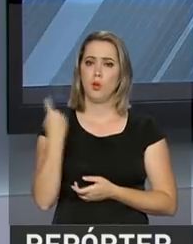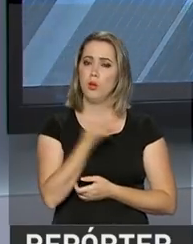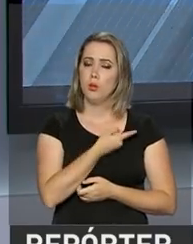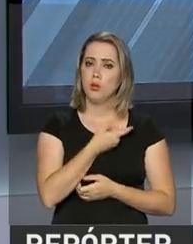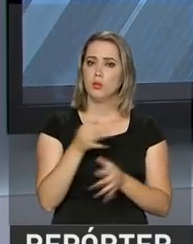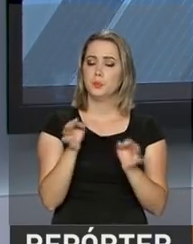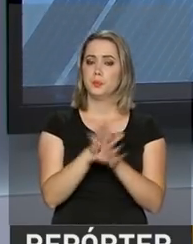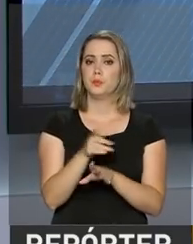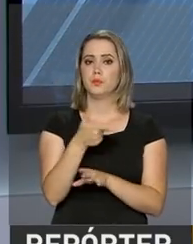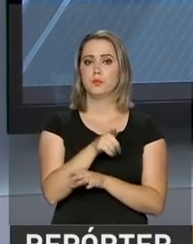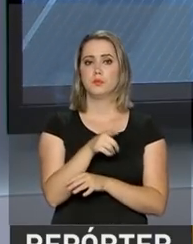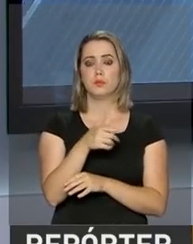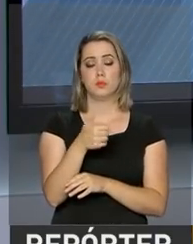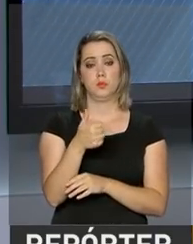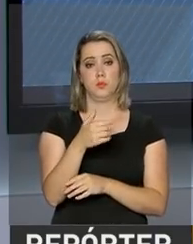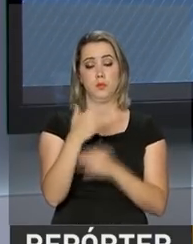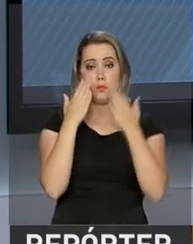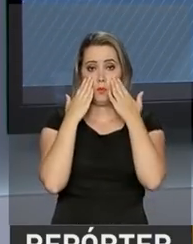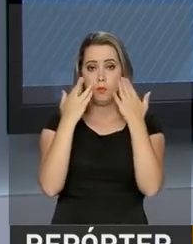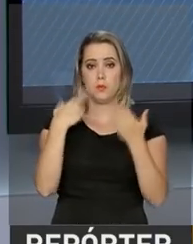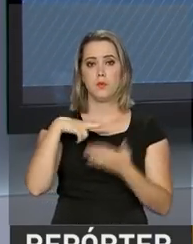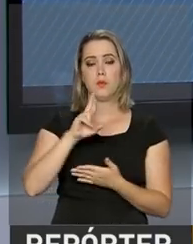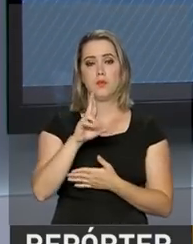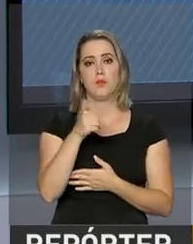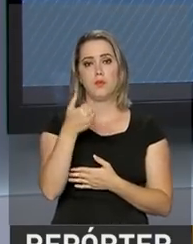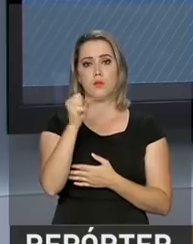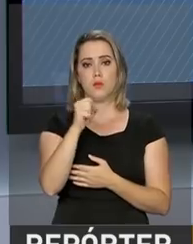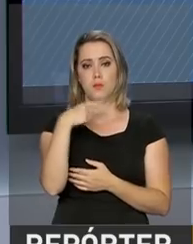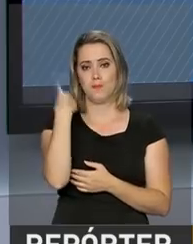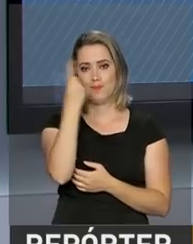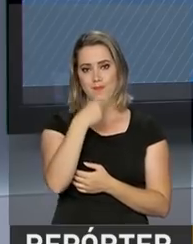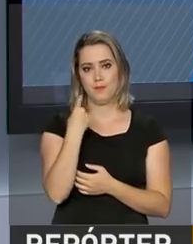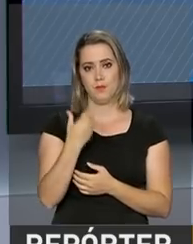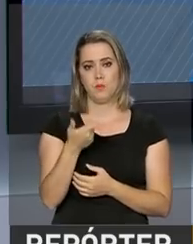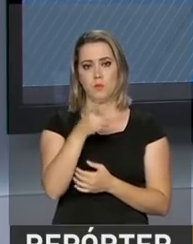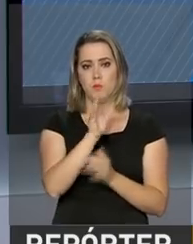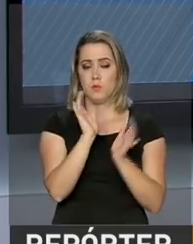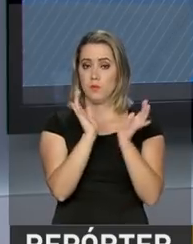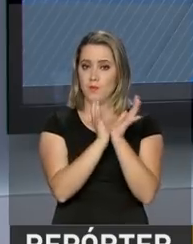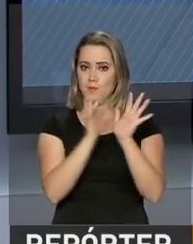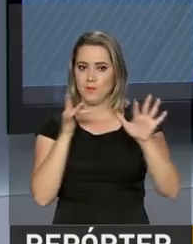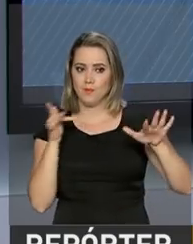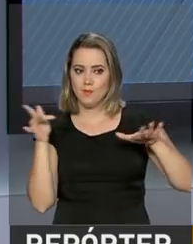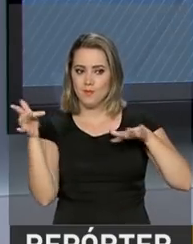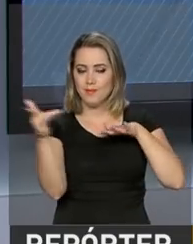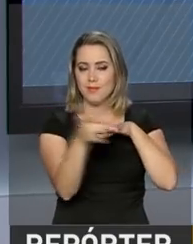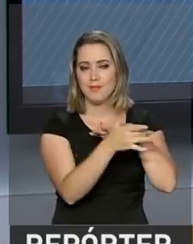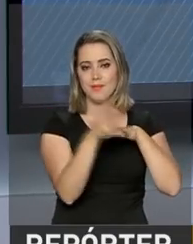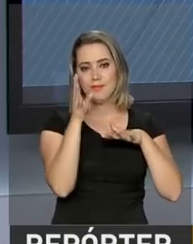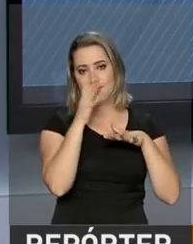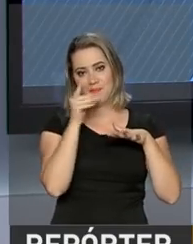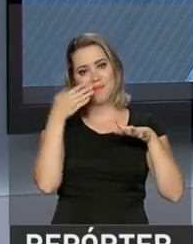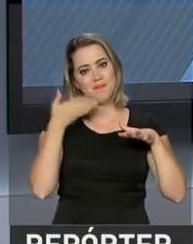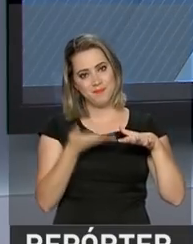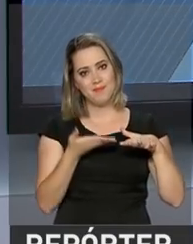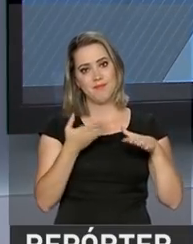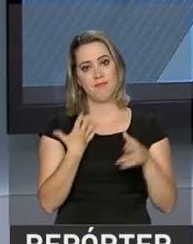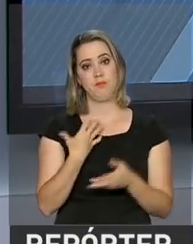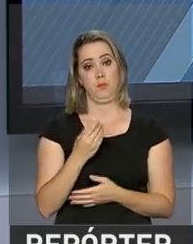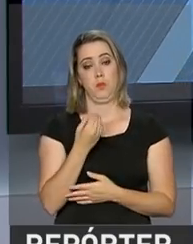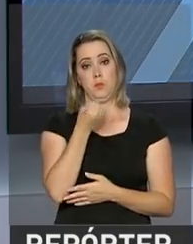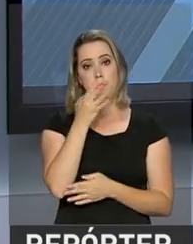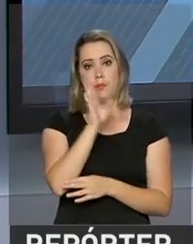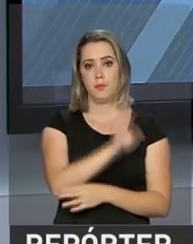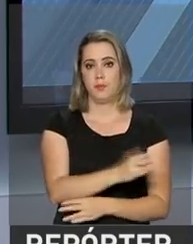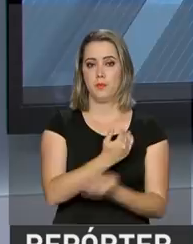por aqui voltamos na próxima edição repórter nbr às 18 horas outras notícias você acompanha também em nossas redes sociais